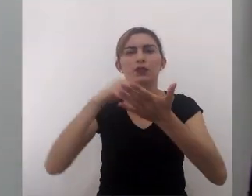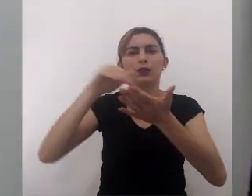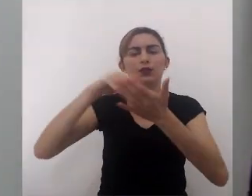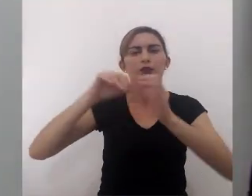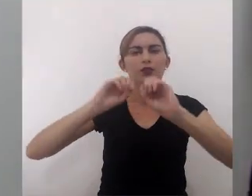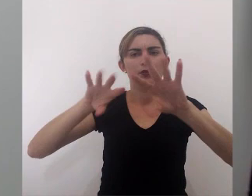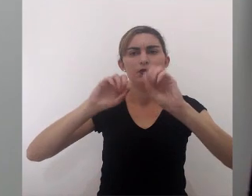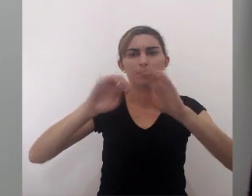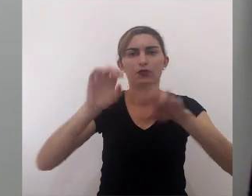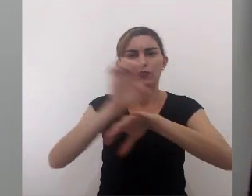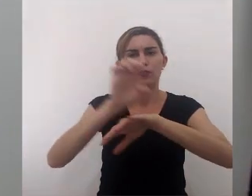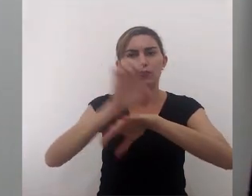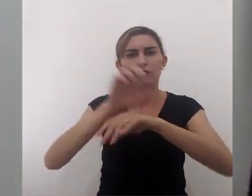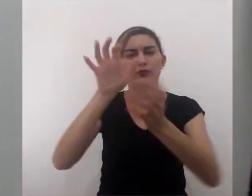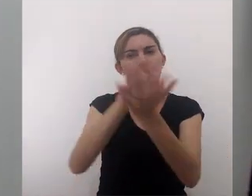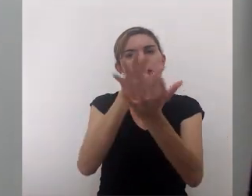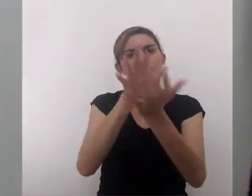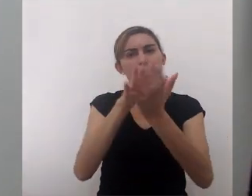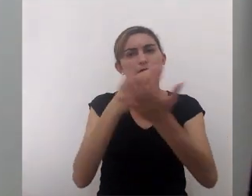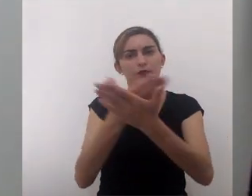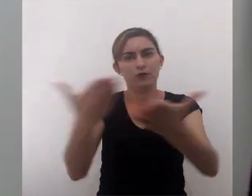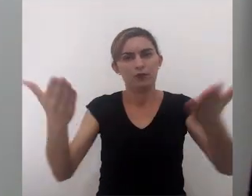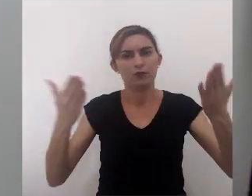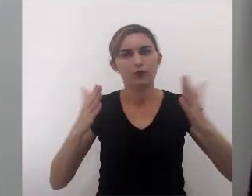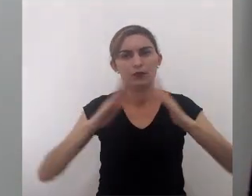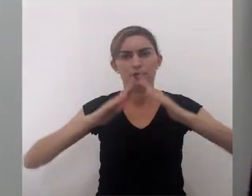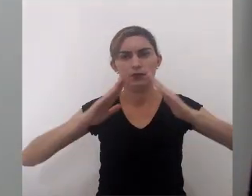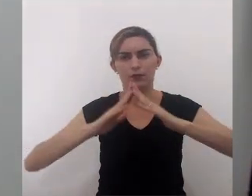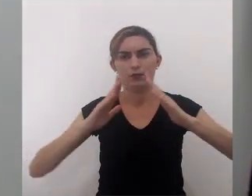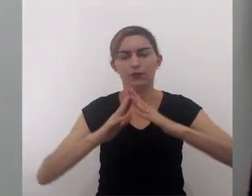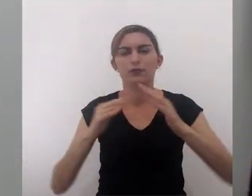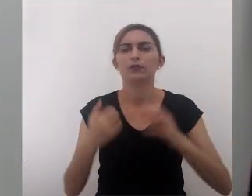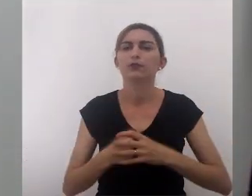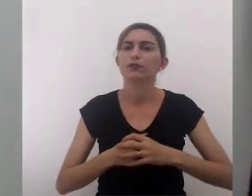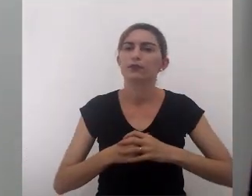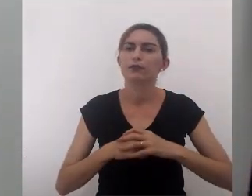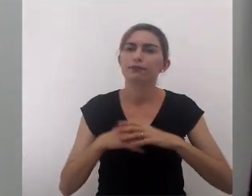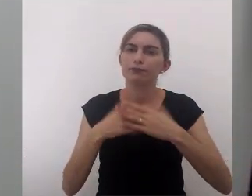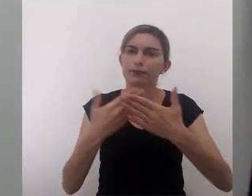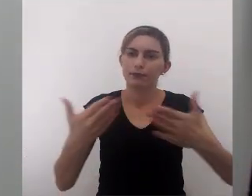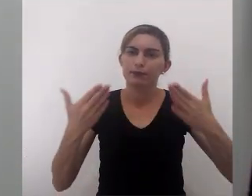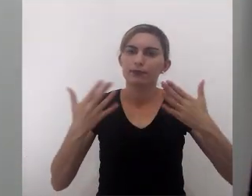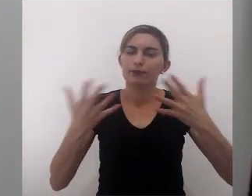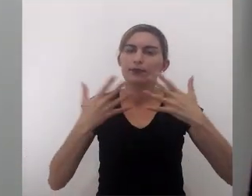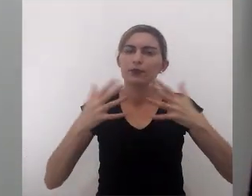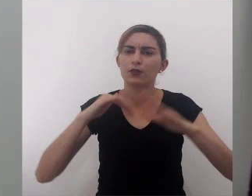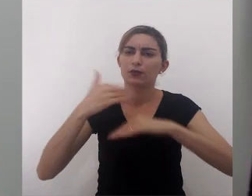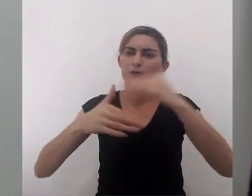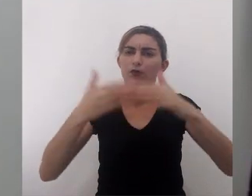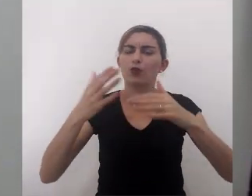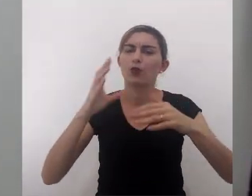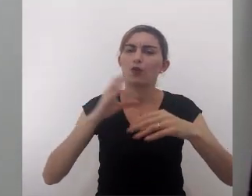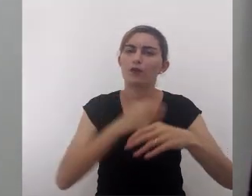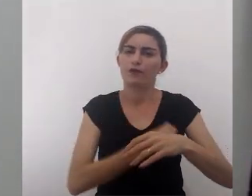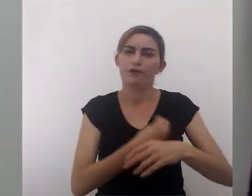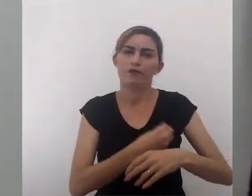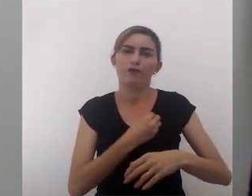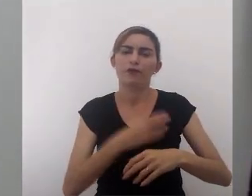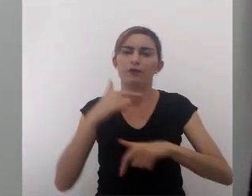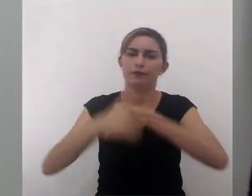de Educação do Estado de Pernambuco, para você que está em casa, que as péssimas condições de vida